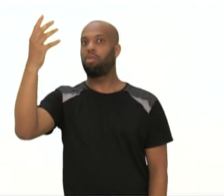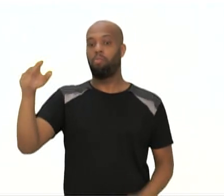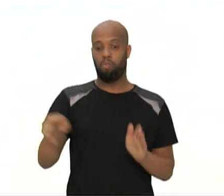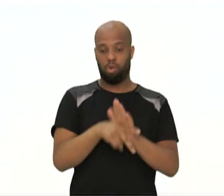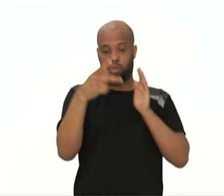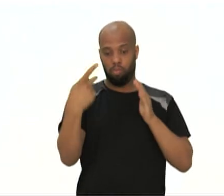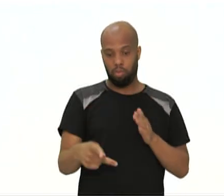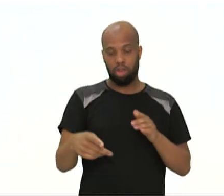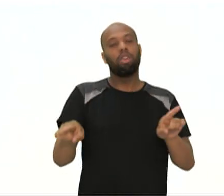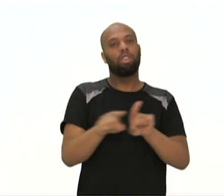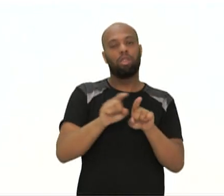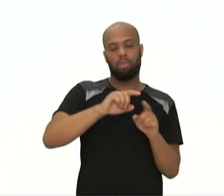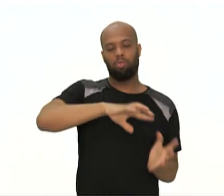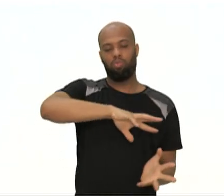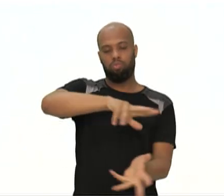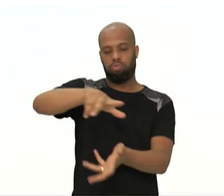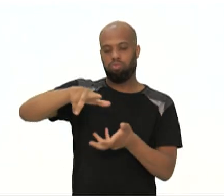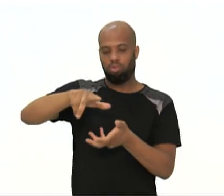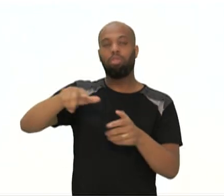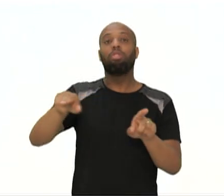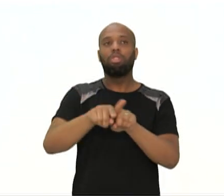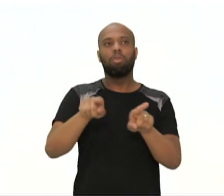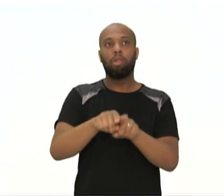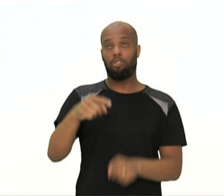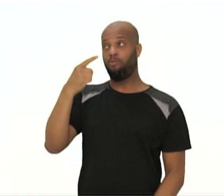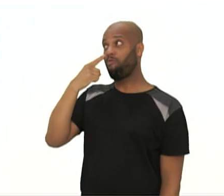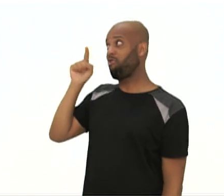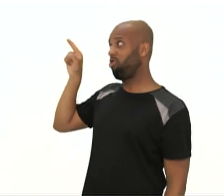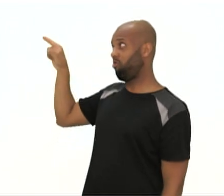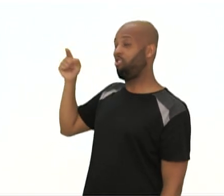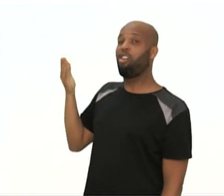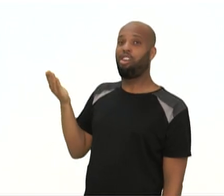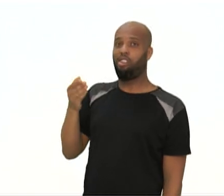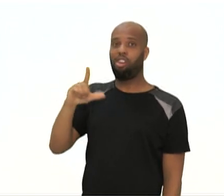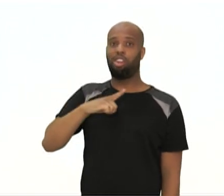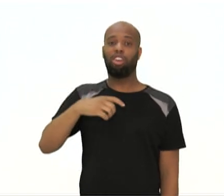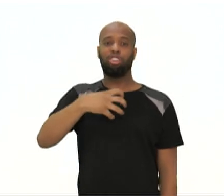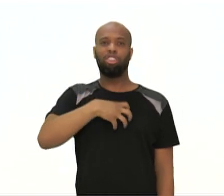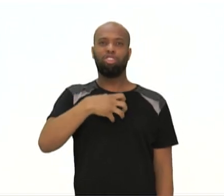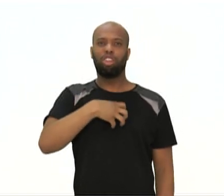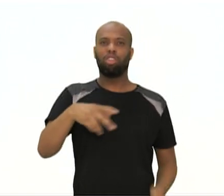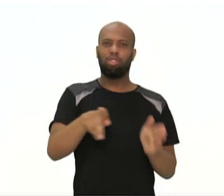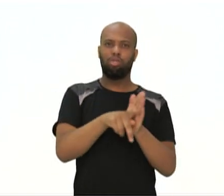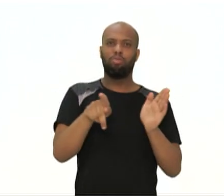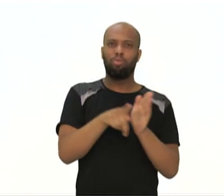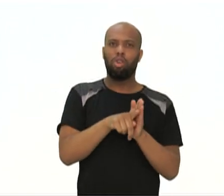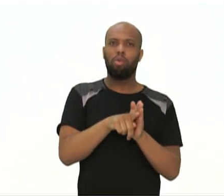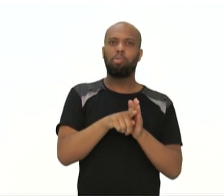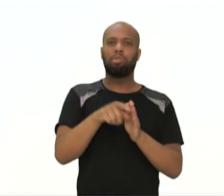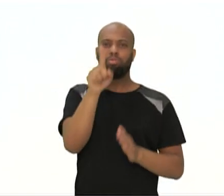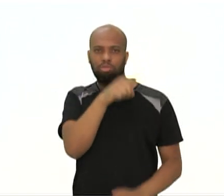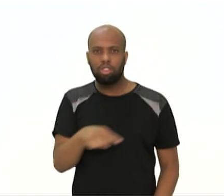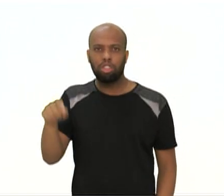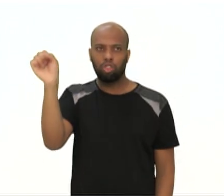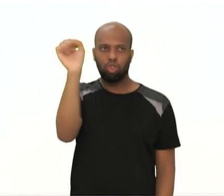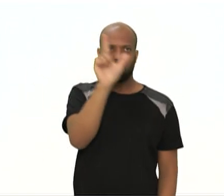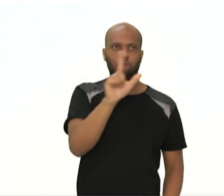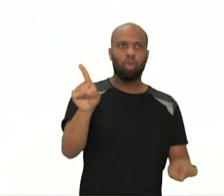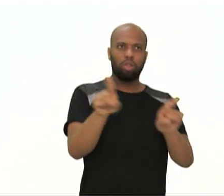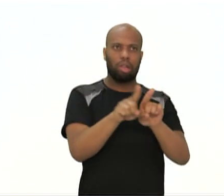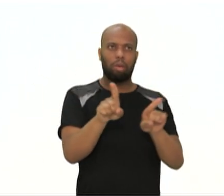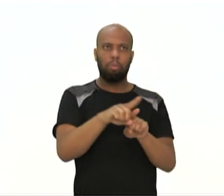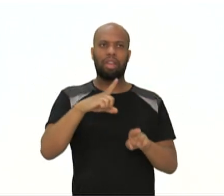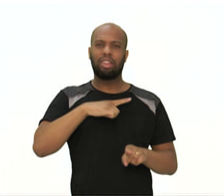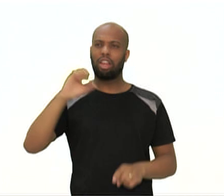locais quanto globais. Aí a gente vai ver ali, o ciclo solar, a variação orbital, impactos